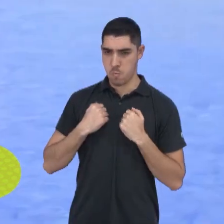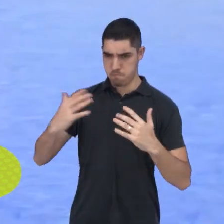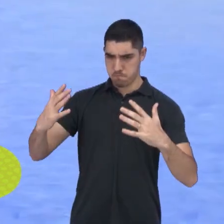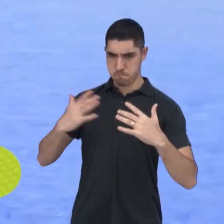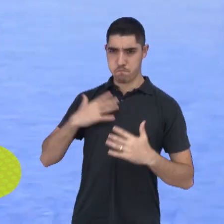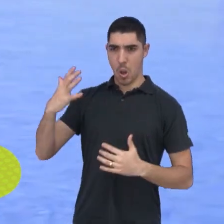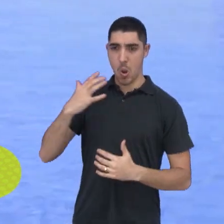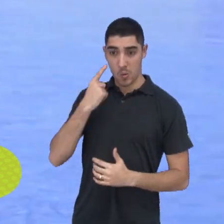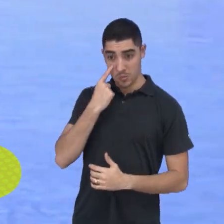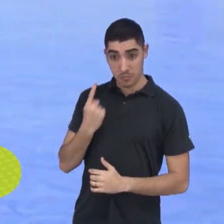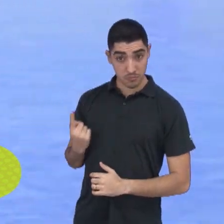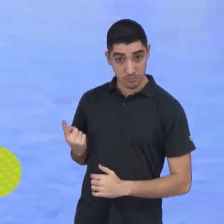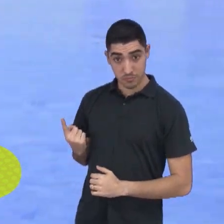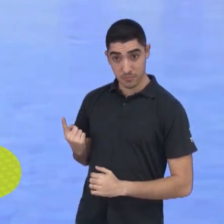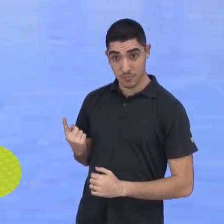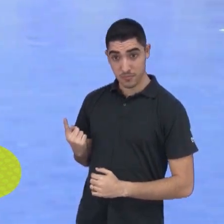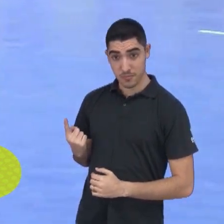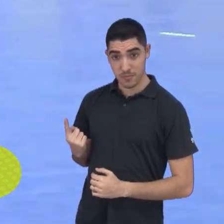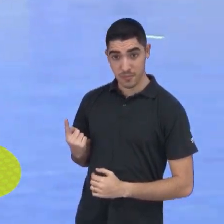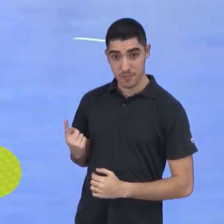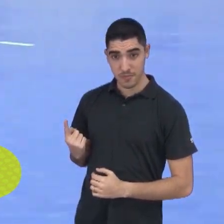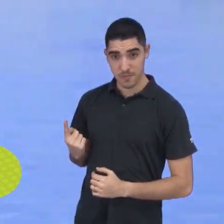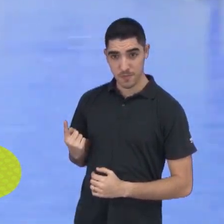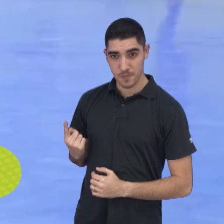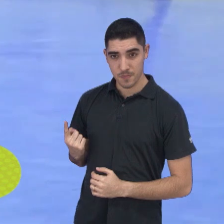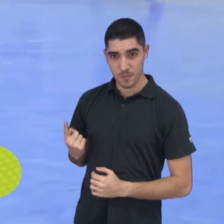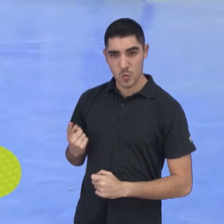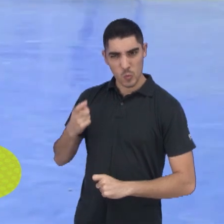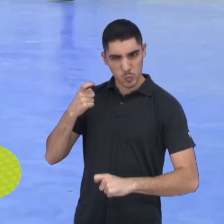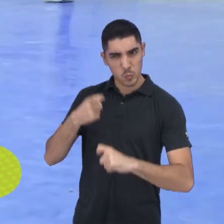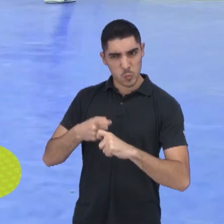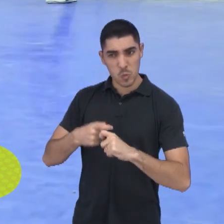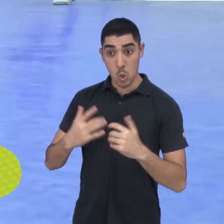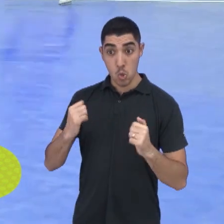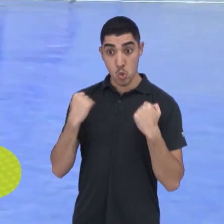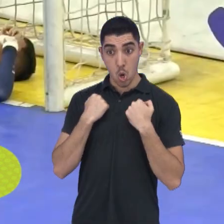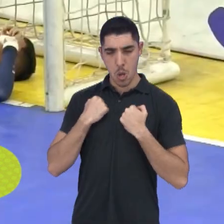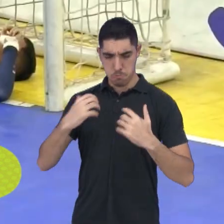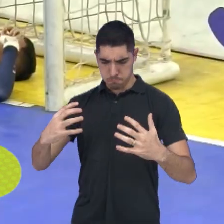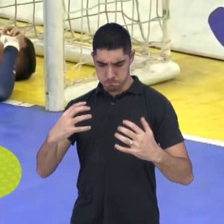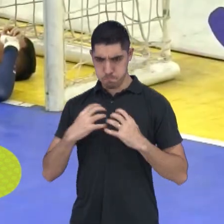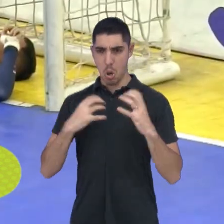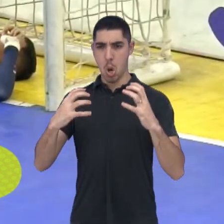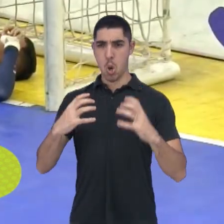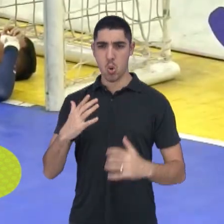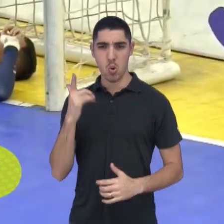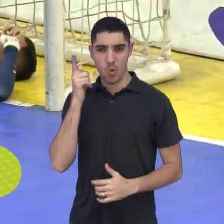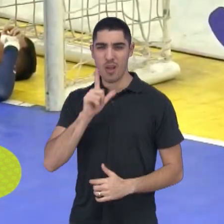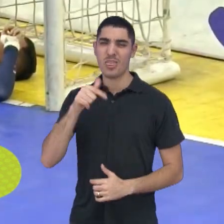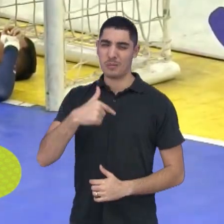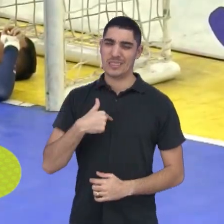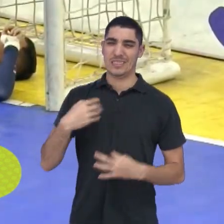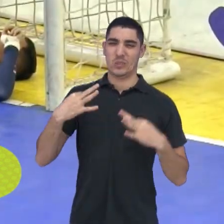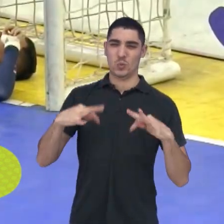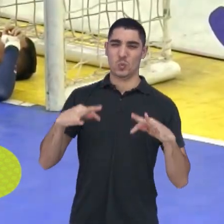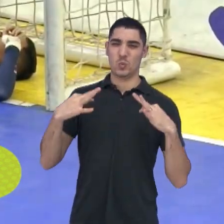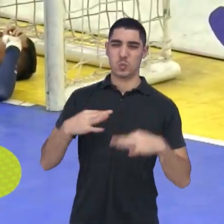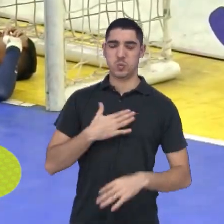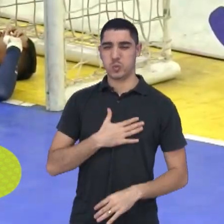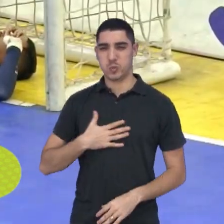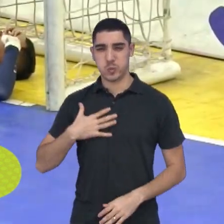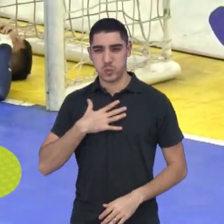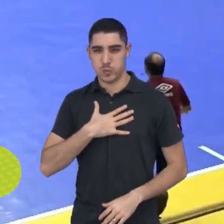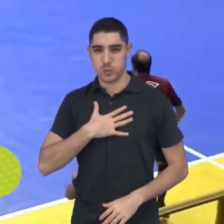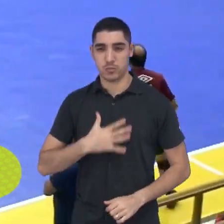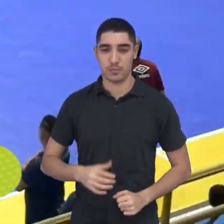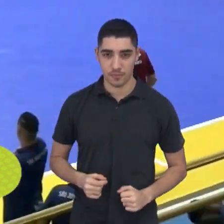de Vini Oliveira. Olha o detalhe da pancada, Vini Oliveira de peito fez a defesa e claro, depois ficou sentindo a bolada que foi